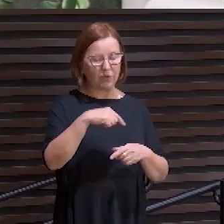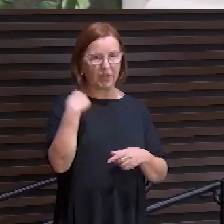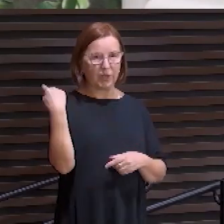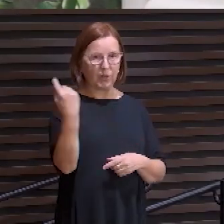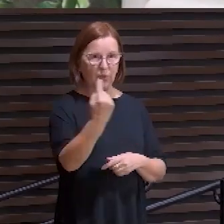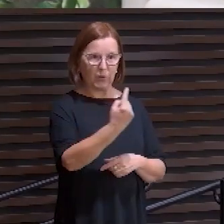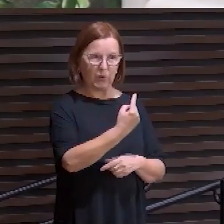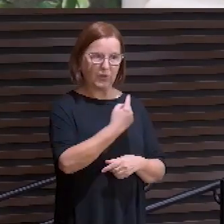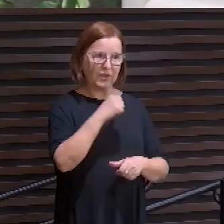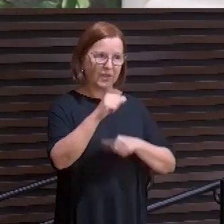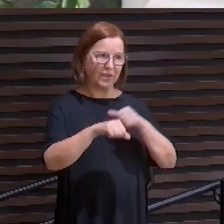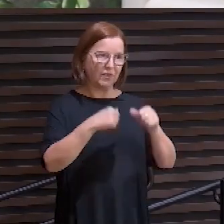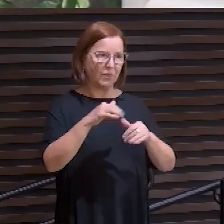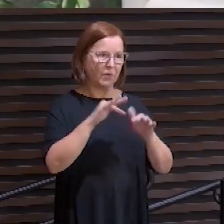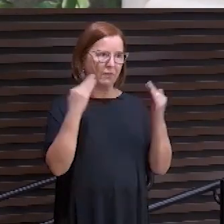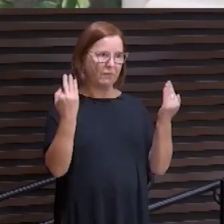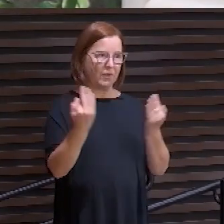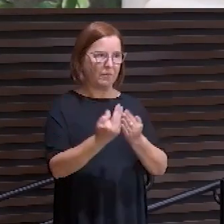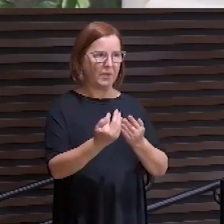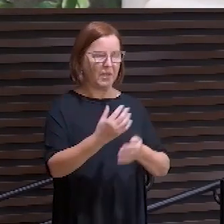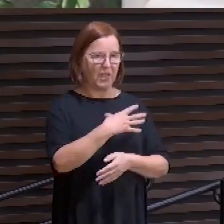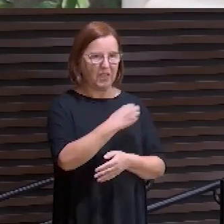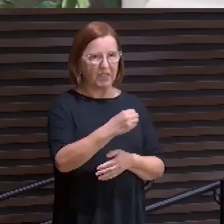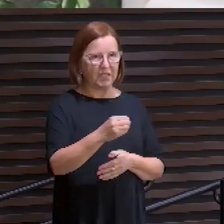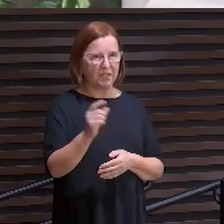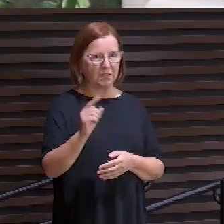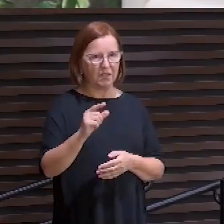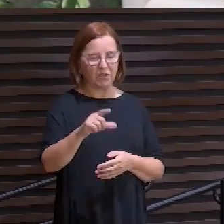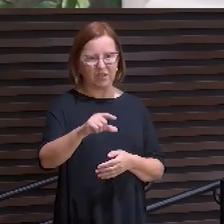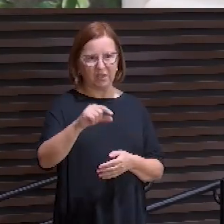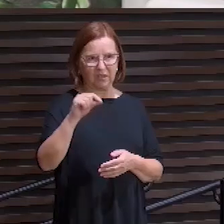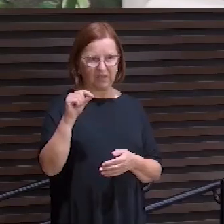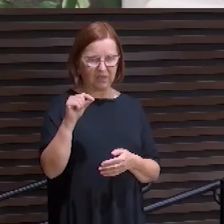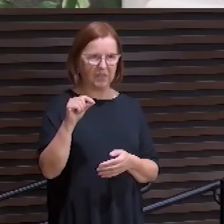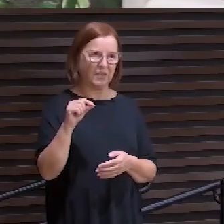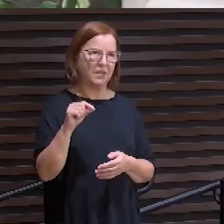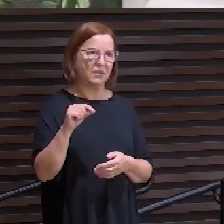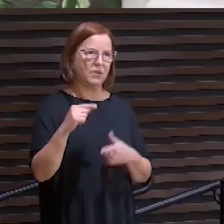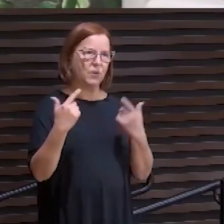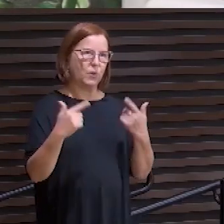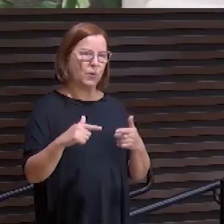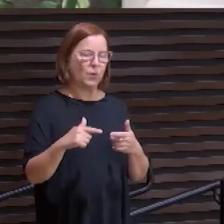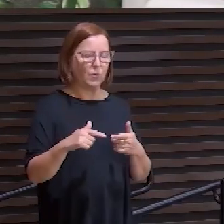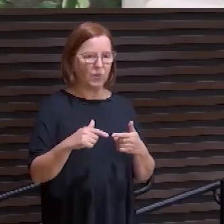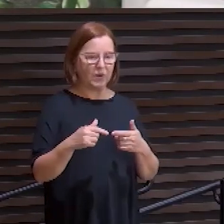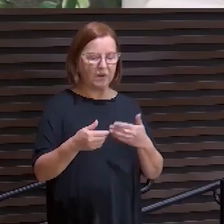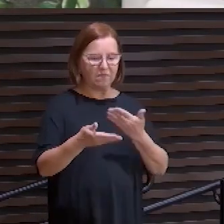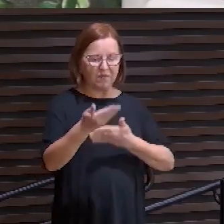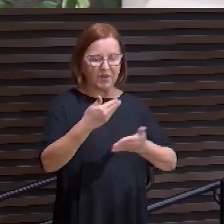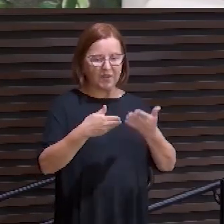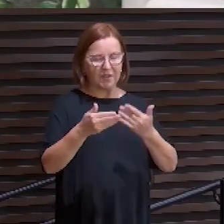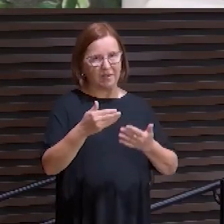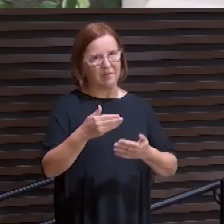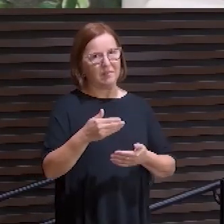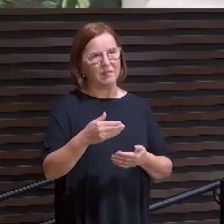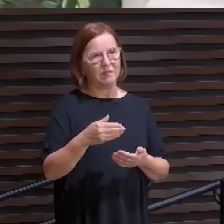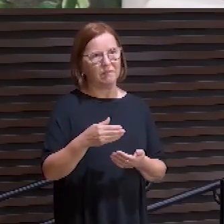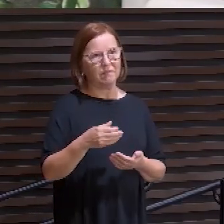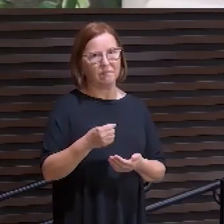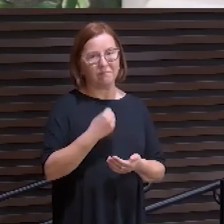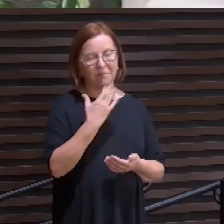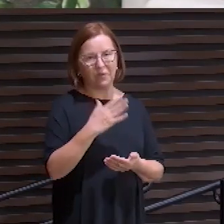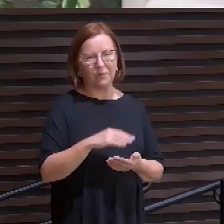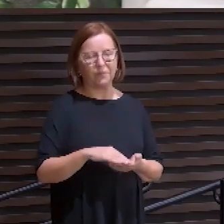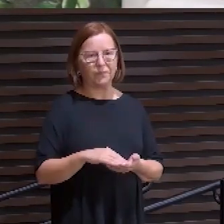A descendência não decide o ninho de uma interação sadia. A vida cristã tem na família